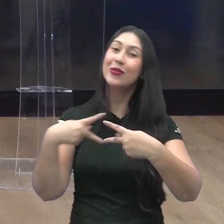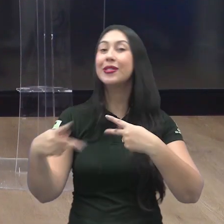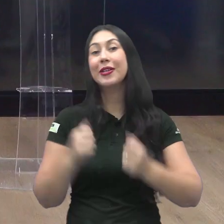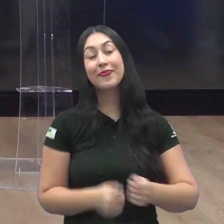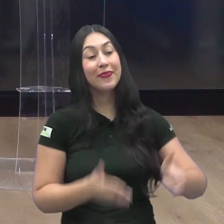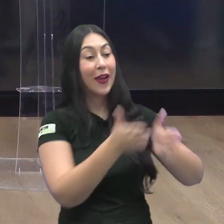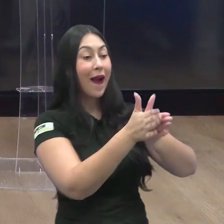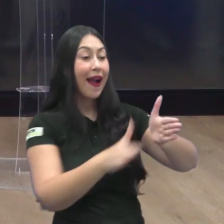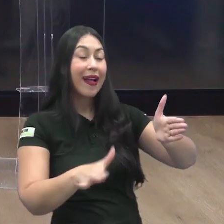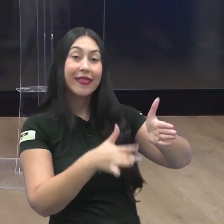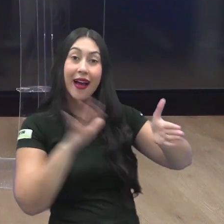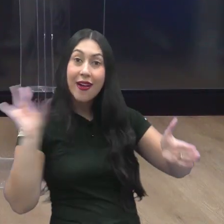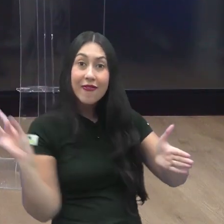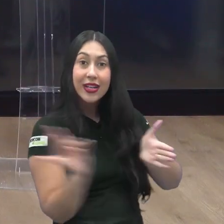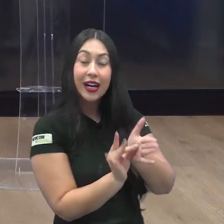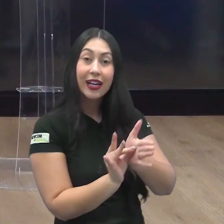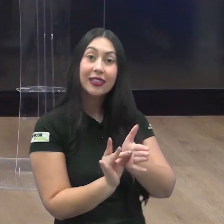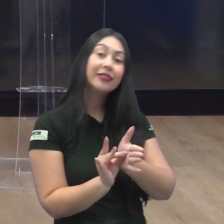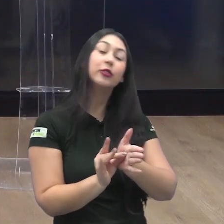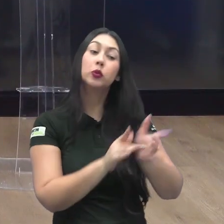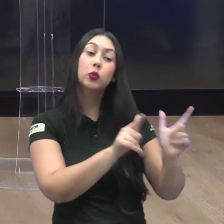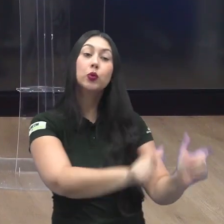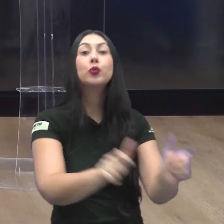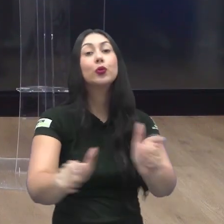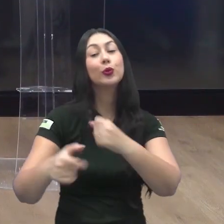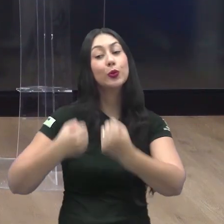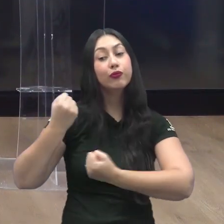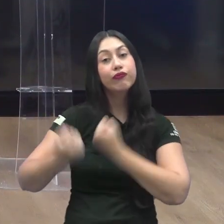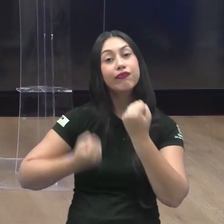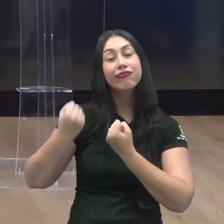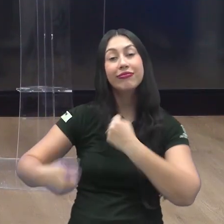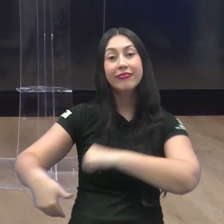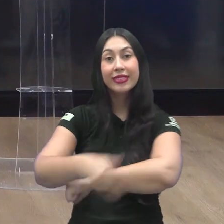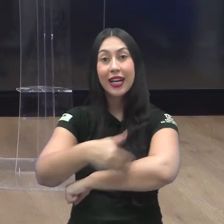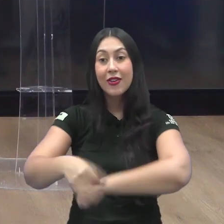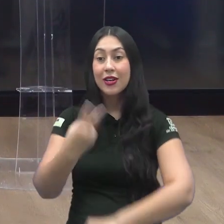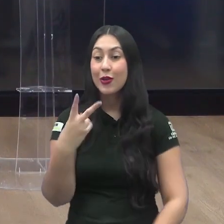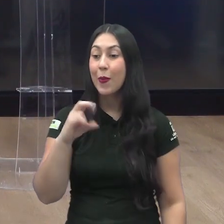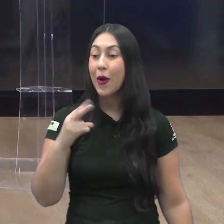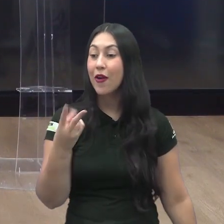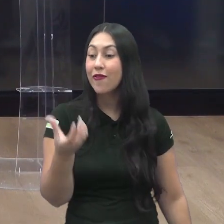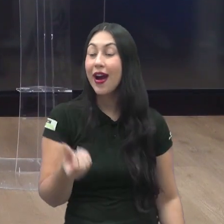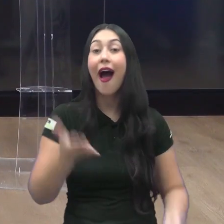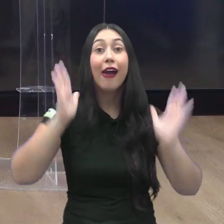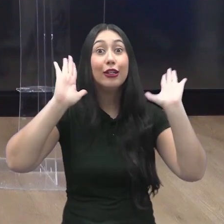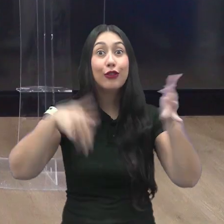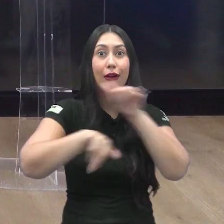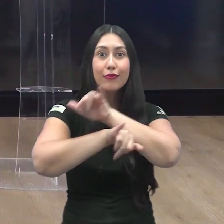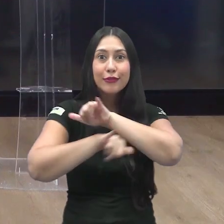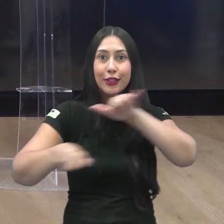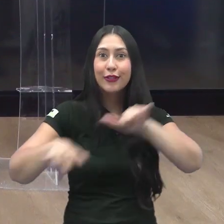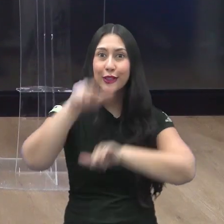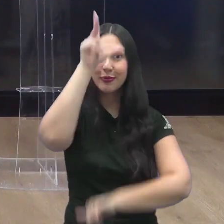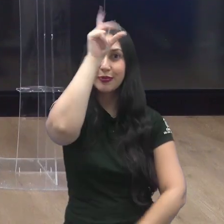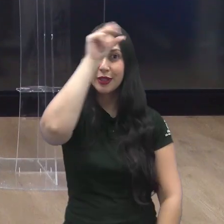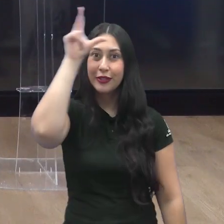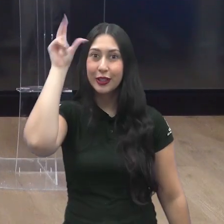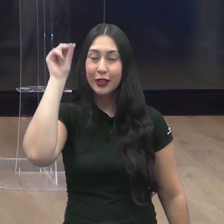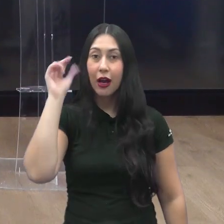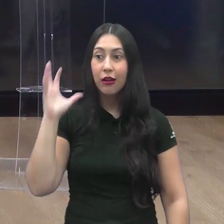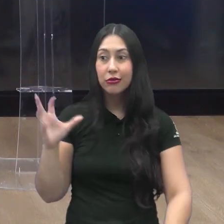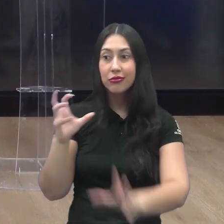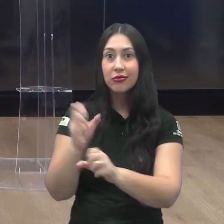viu? O calendário oficial do Circuito Joseense de Corridas de Rua 2026 já foi divulgado pela